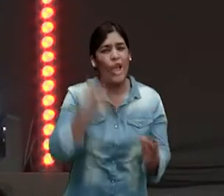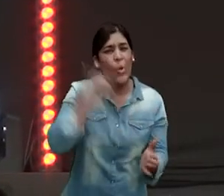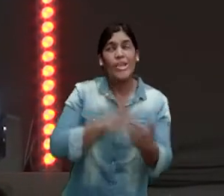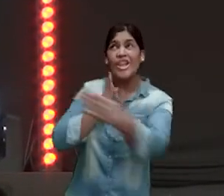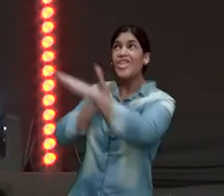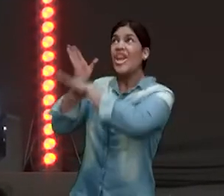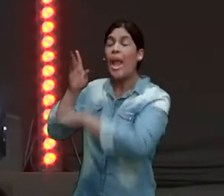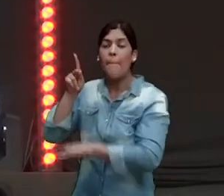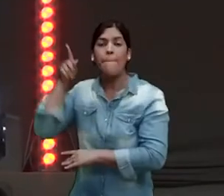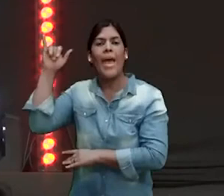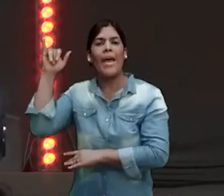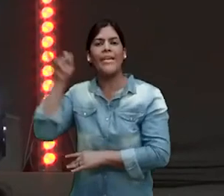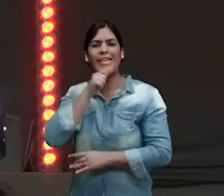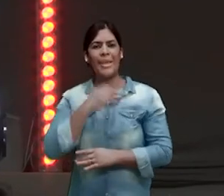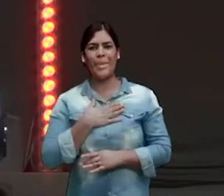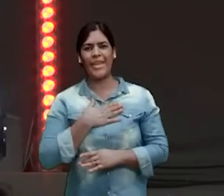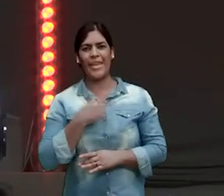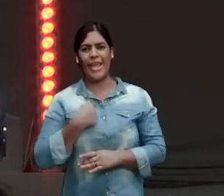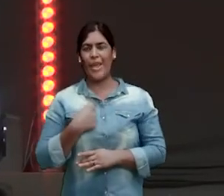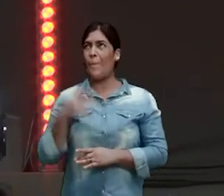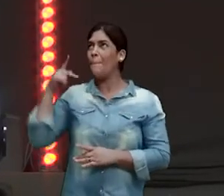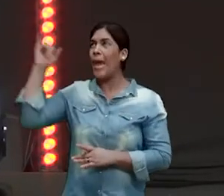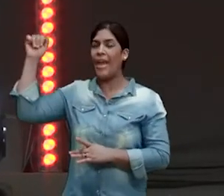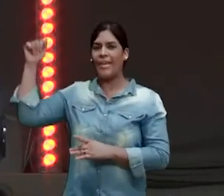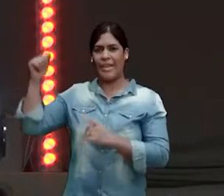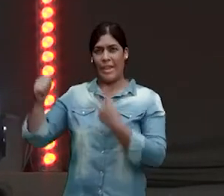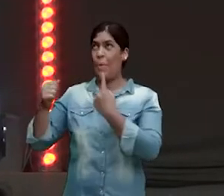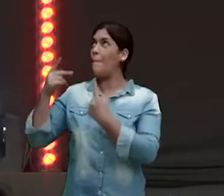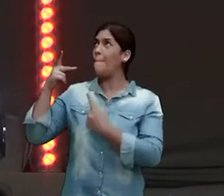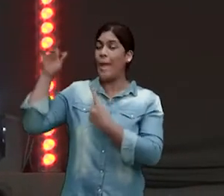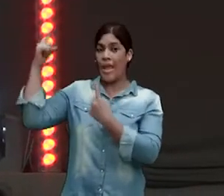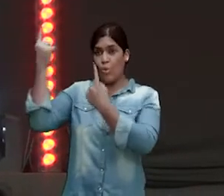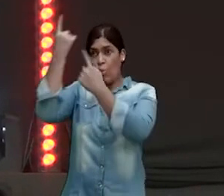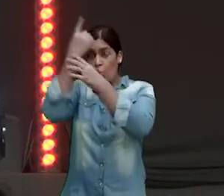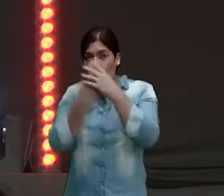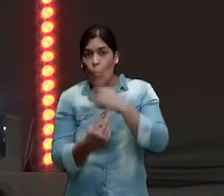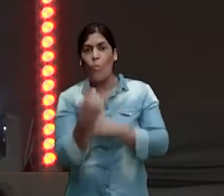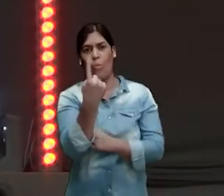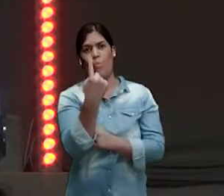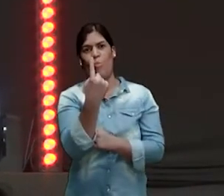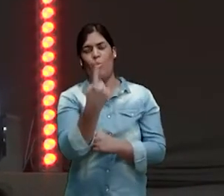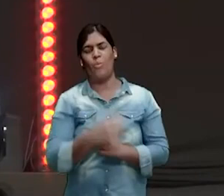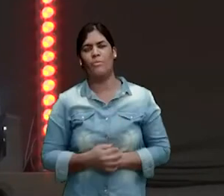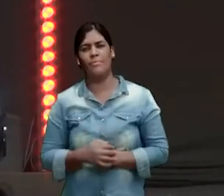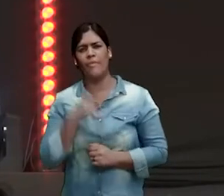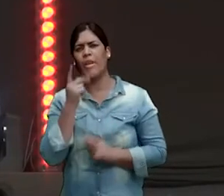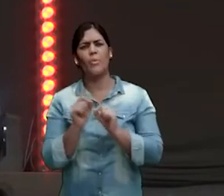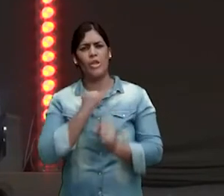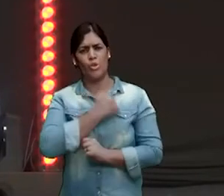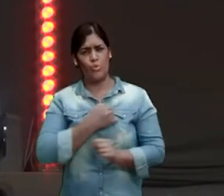vai não ninguém vem eu eo pai somos um ninguém vem ao Pai senão por mim ele vai dizer João